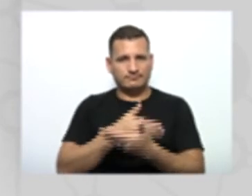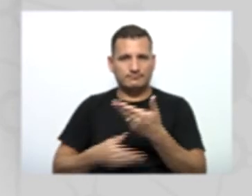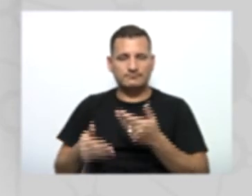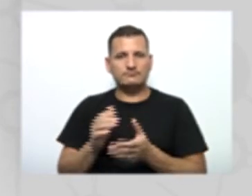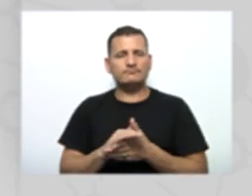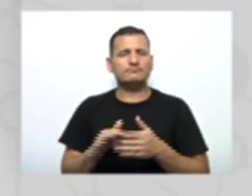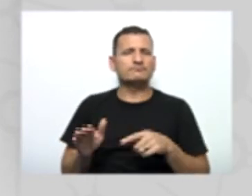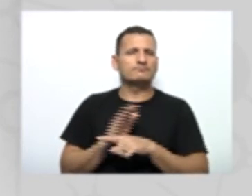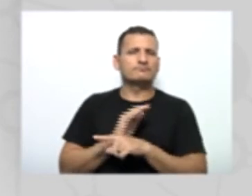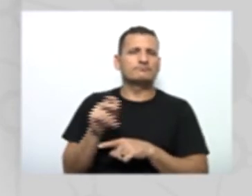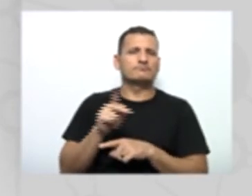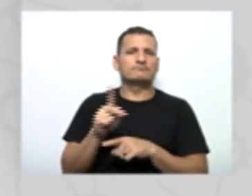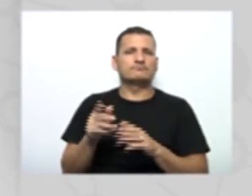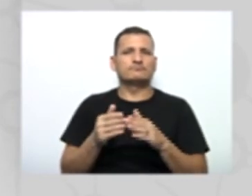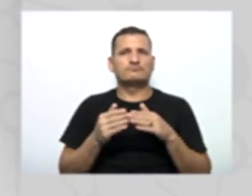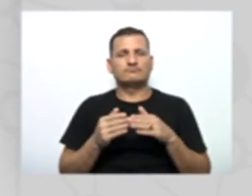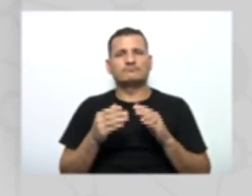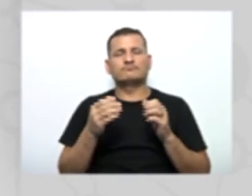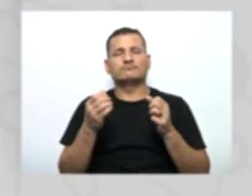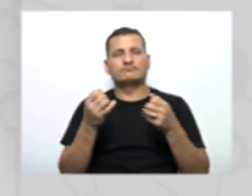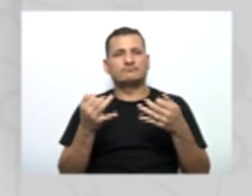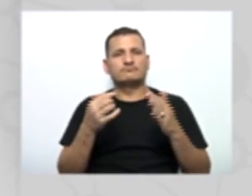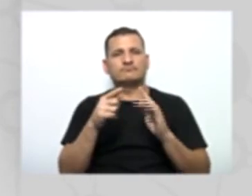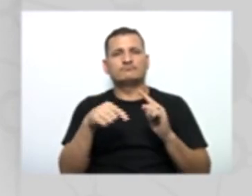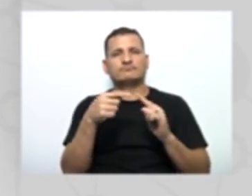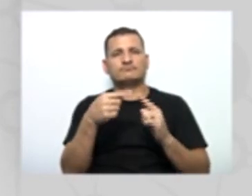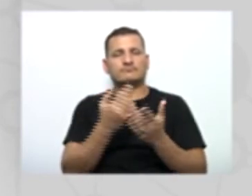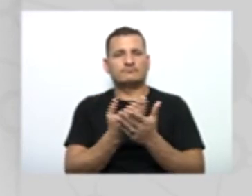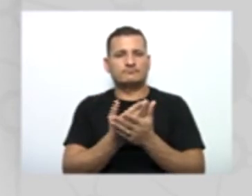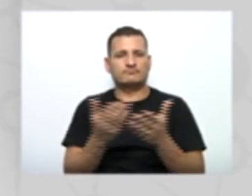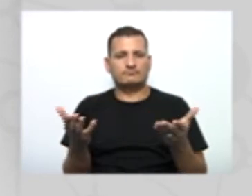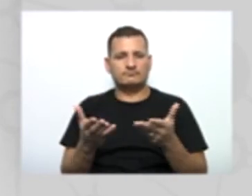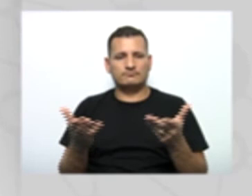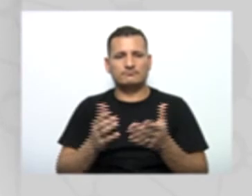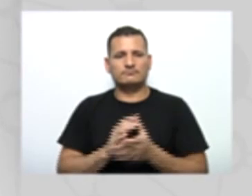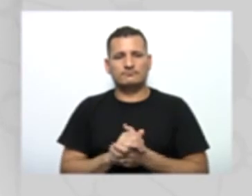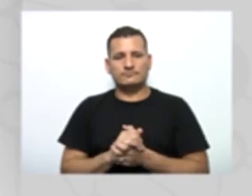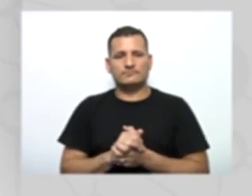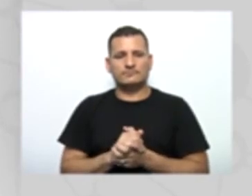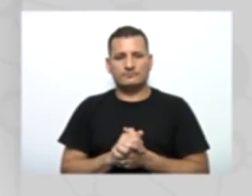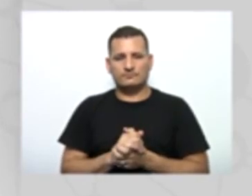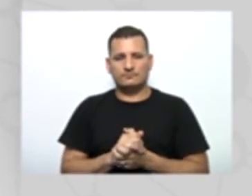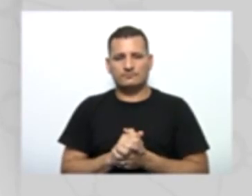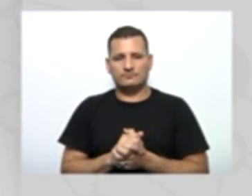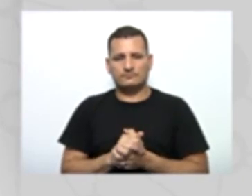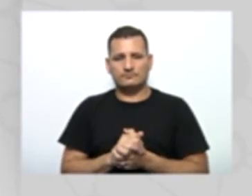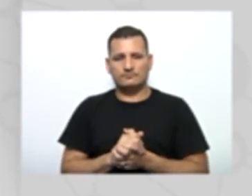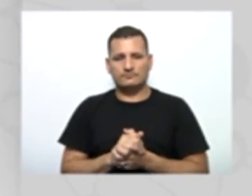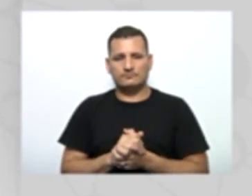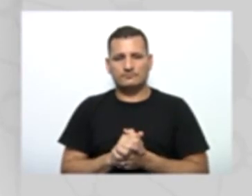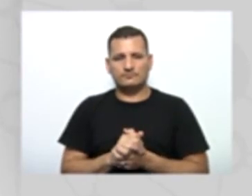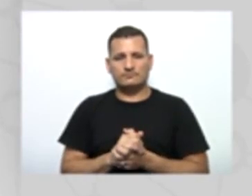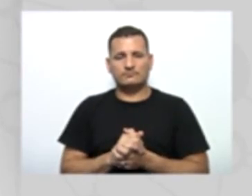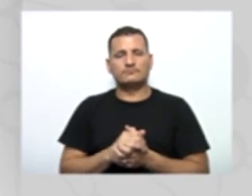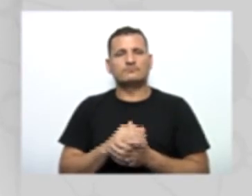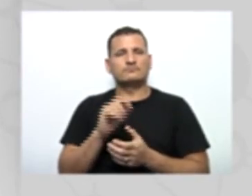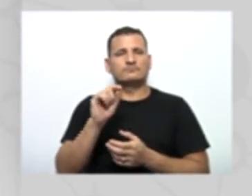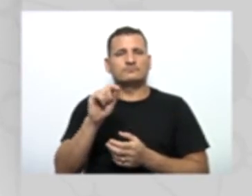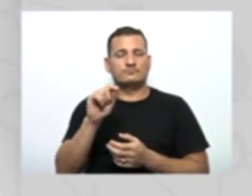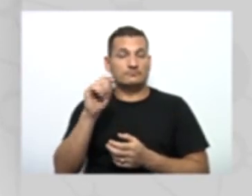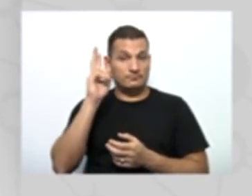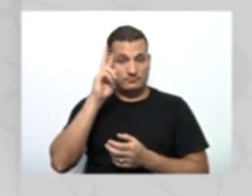os objetivos da teleaula, professor? Muito bem, gente. Os nossos objetivos da nossa aula de hoje são os seguintes. Primeiro, historicizar o